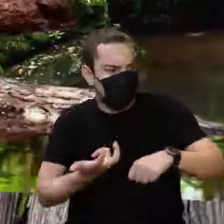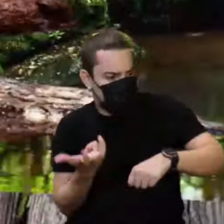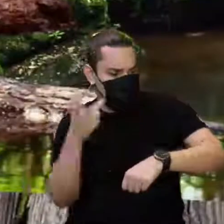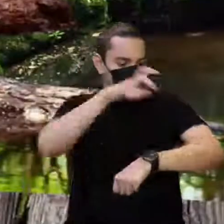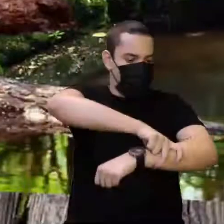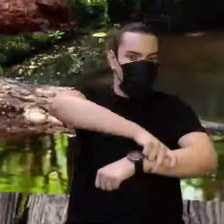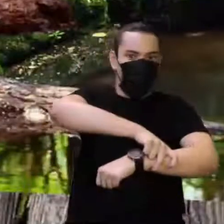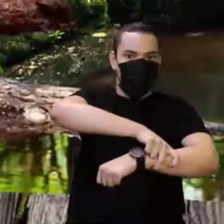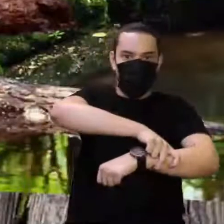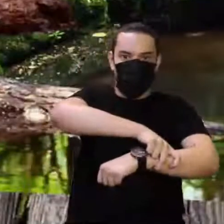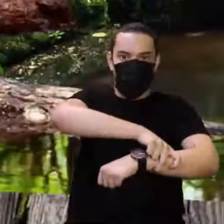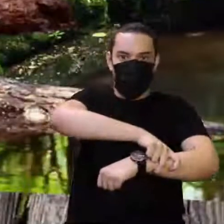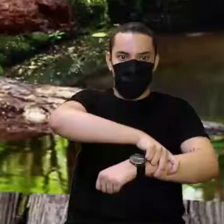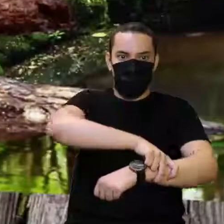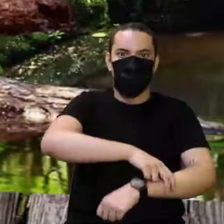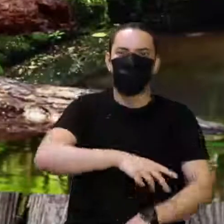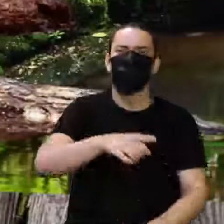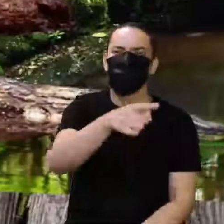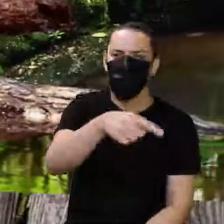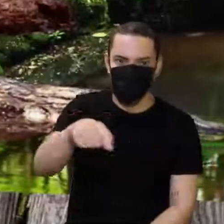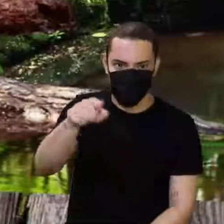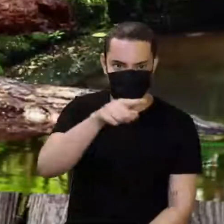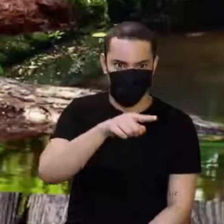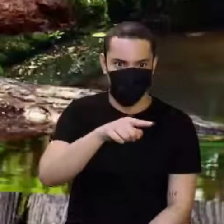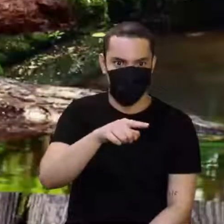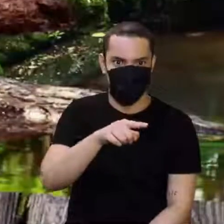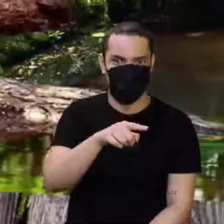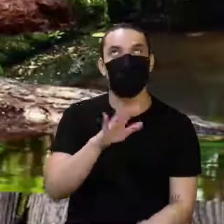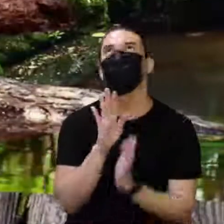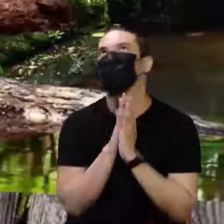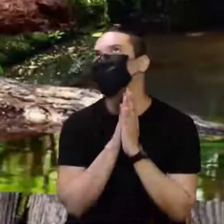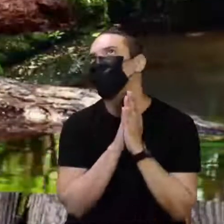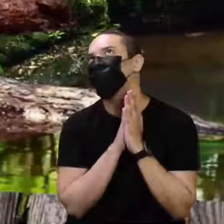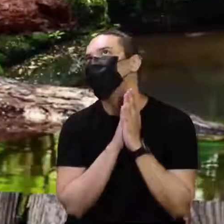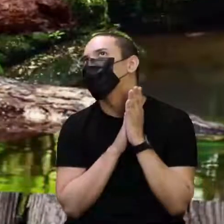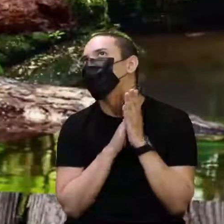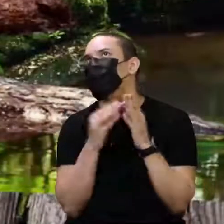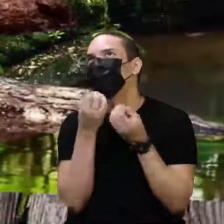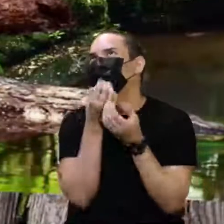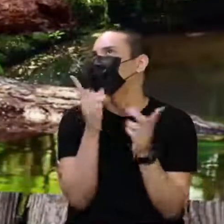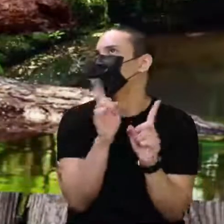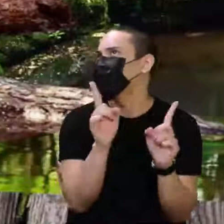passou, Eita, não vou falar disso não.